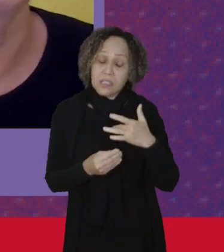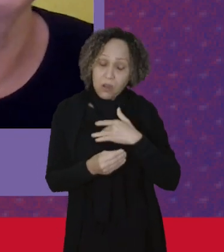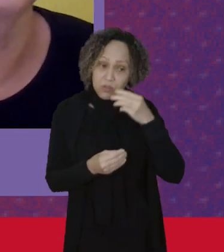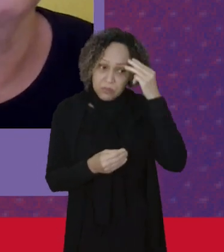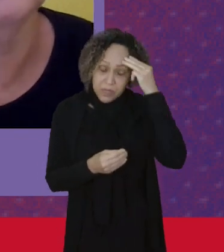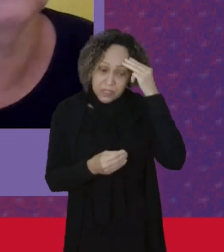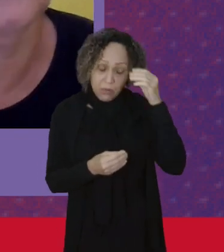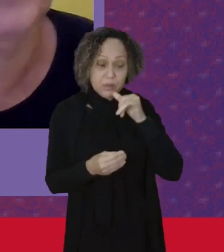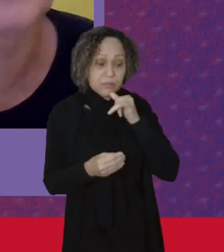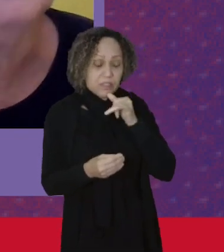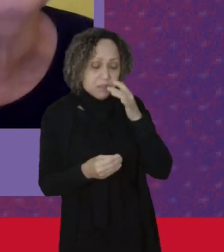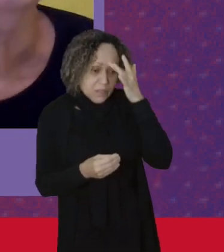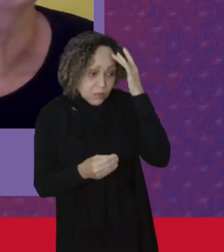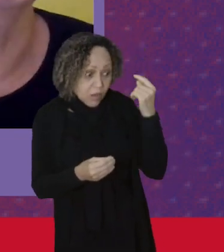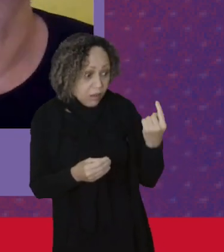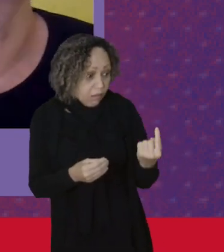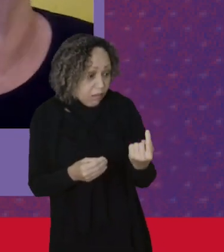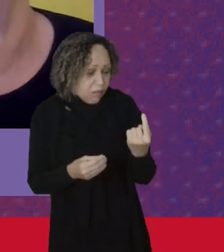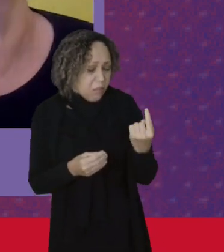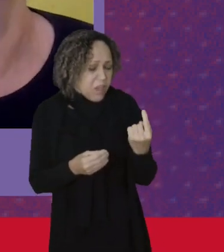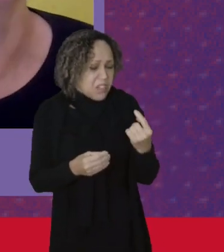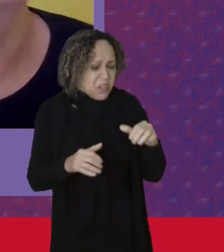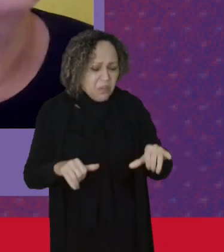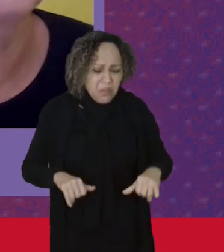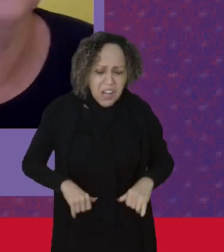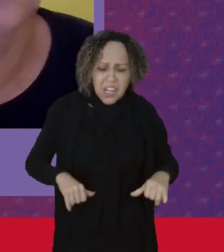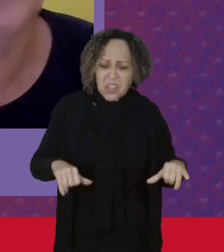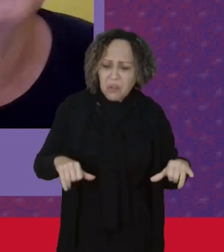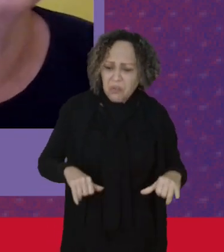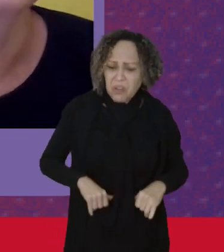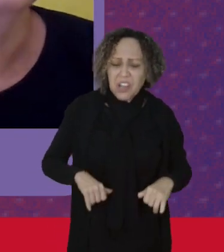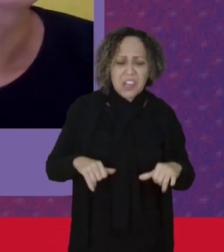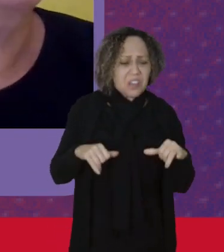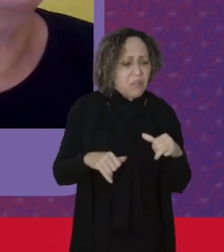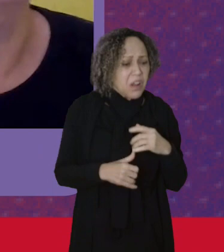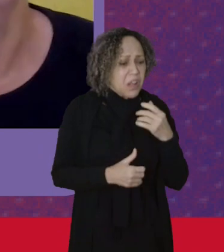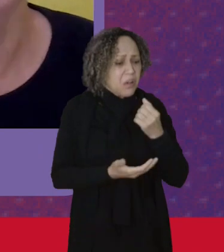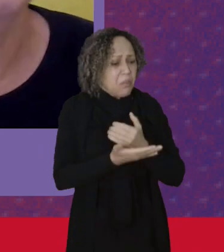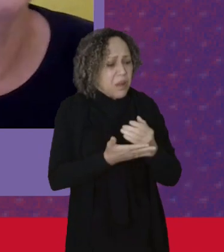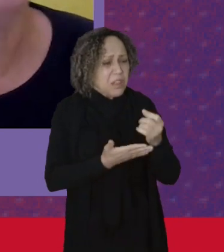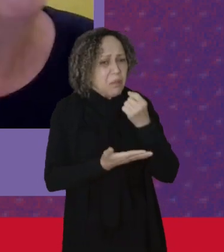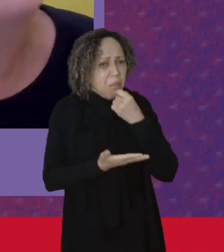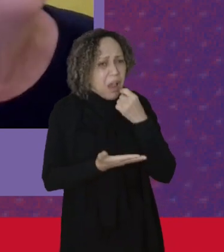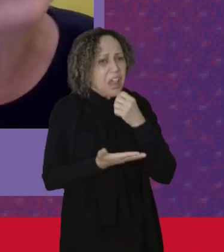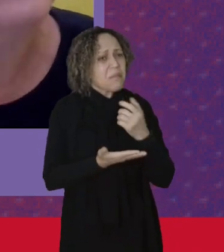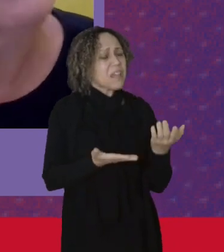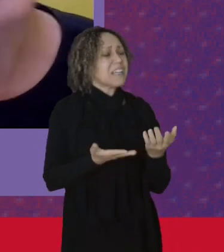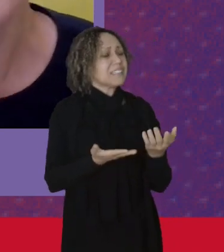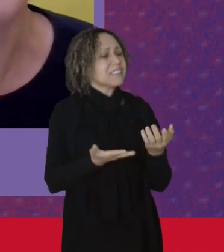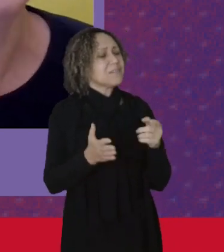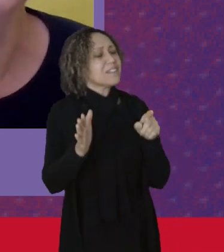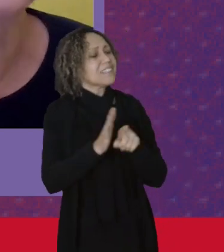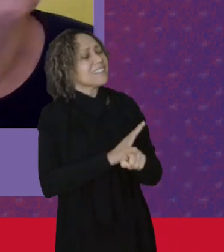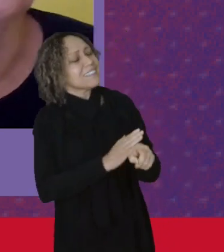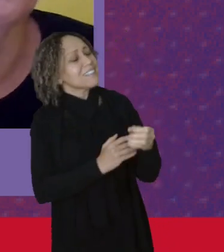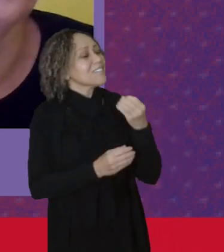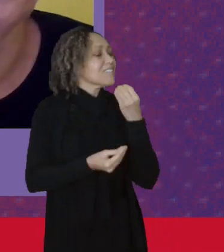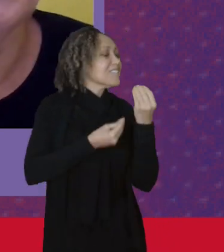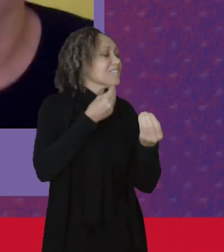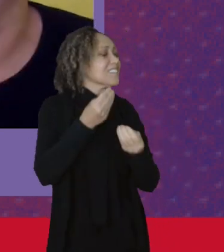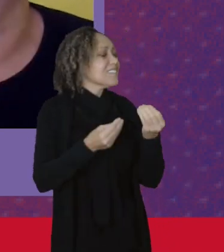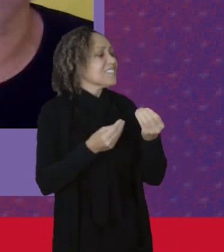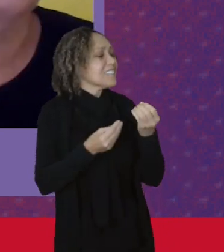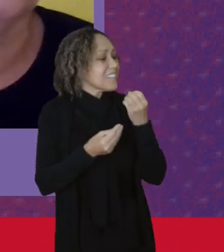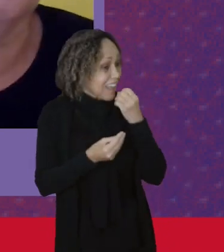a sofrer, começam a usar psicotrópicos. Você pergunta para uma colega, como é que você vai? Ah, não estou